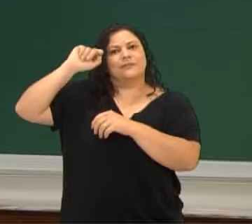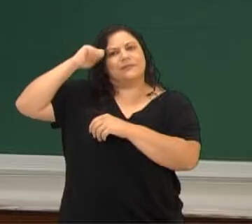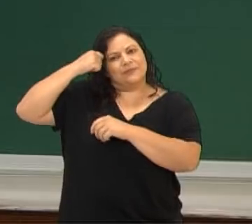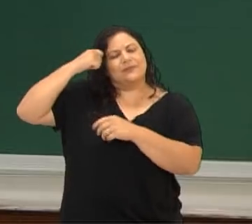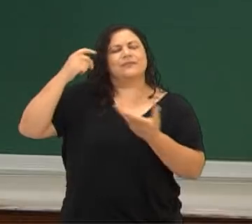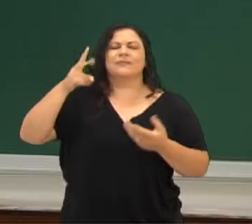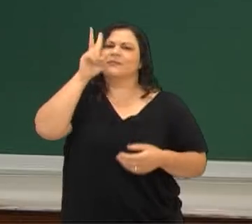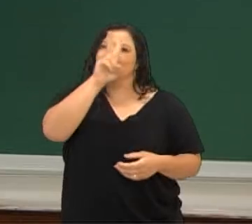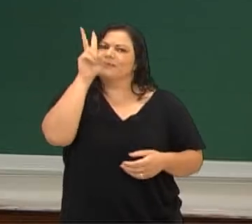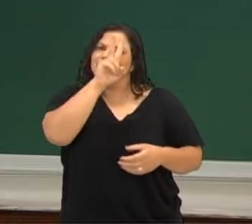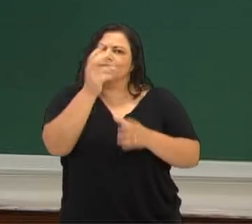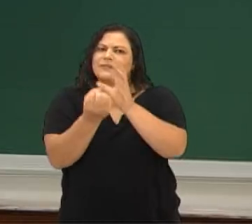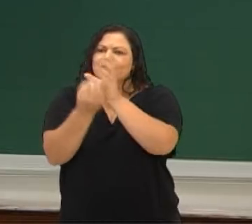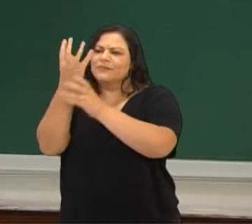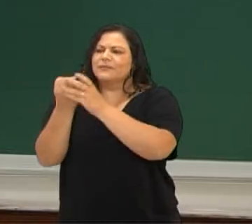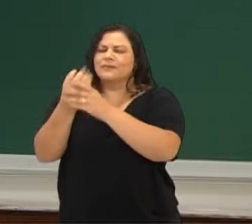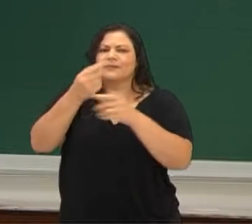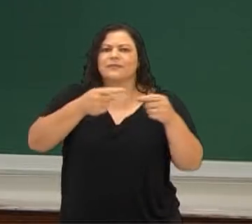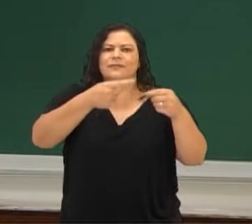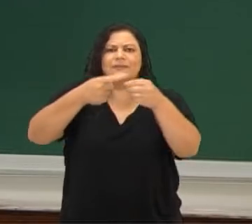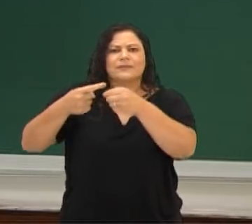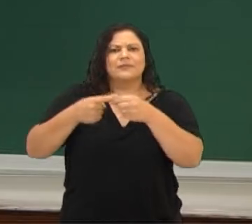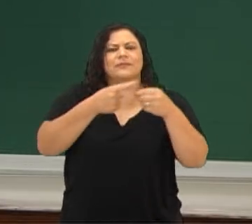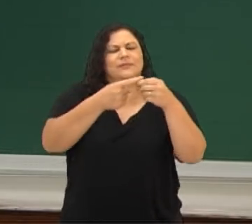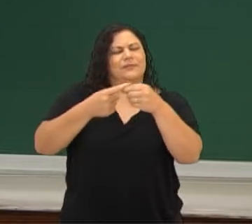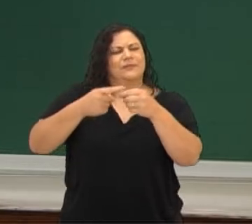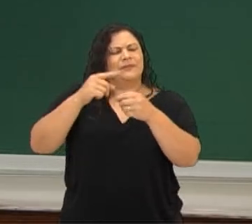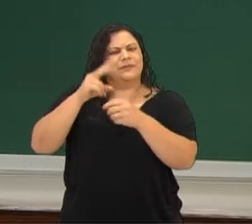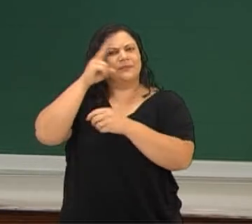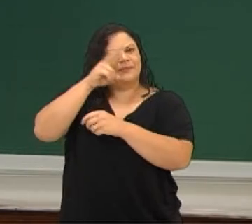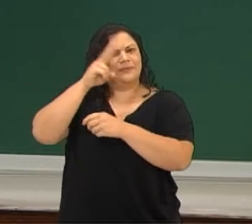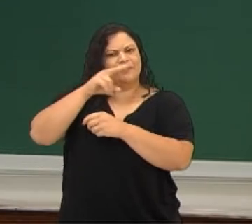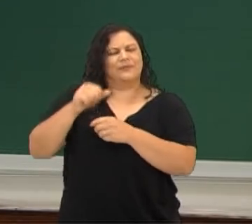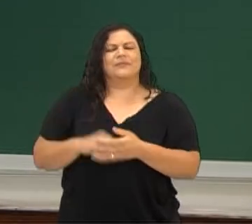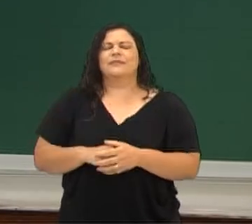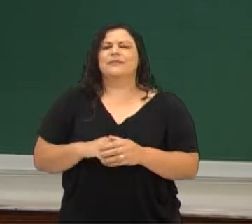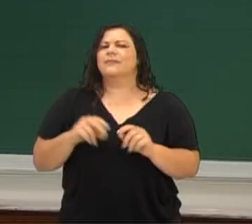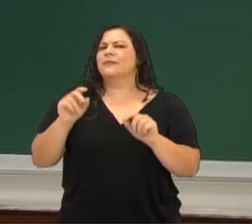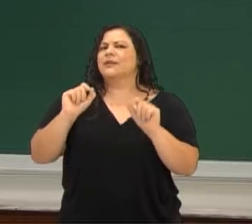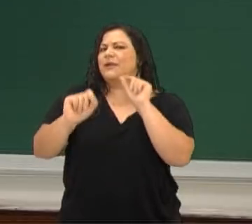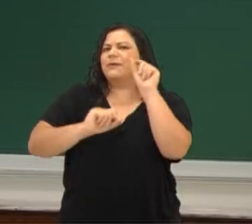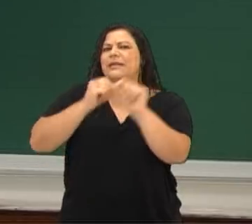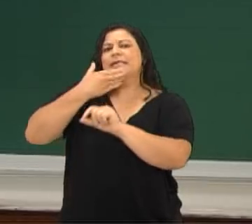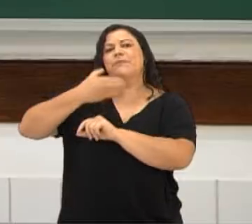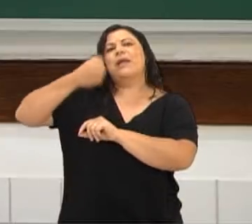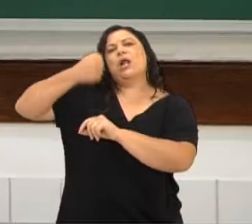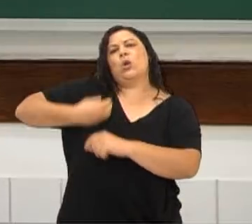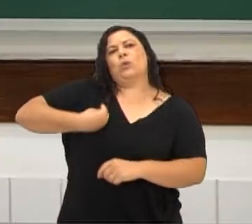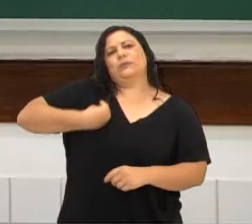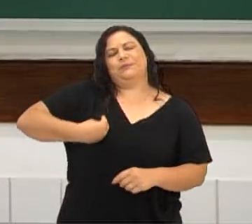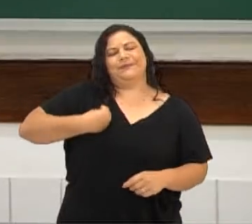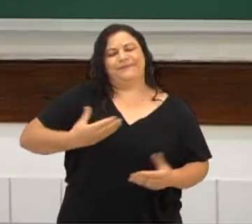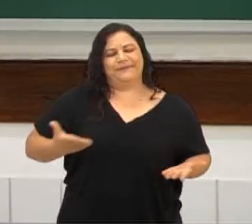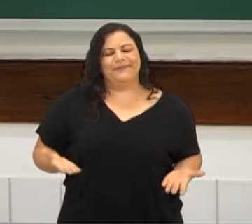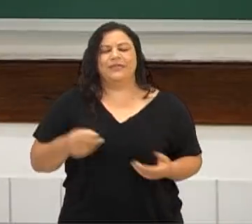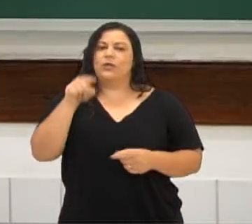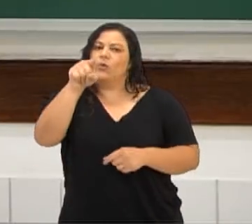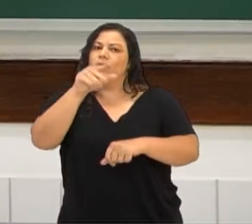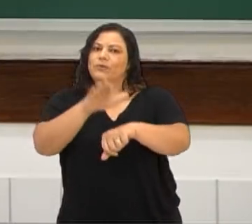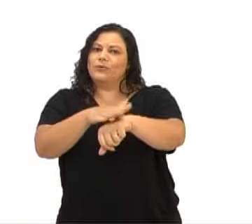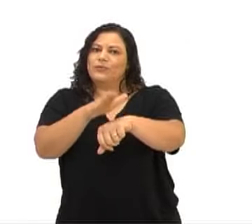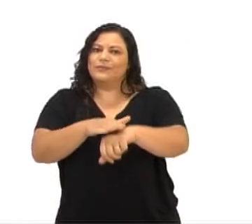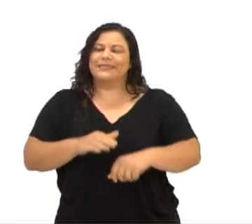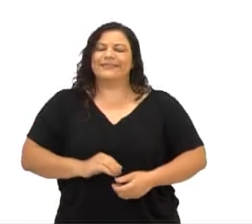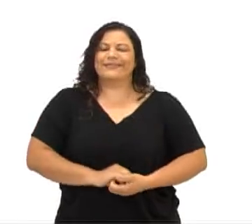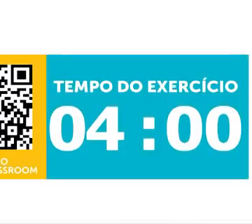Lembra-se, na urbanização a gente viu um top 8 aí das melhores cidades africanas para se viver. Vai lá agora com vocês, tempo na tela.